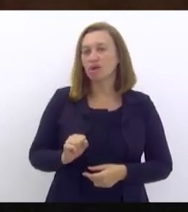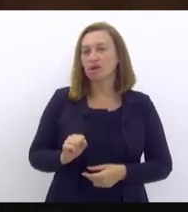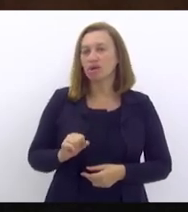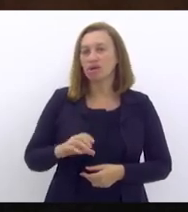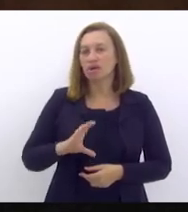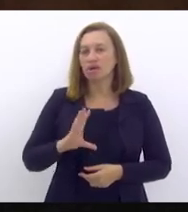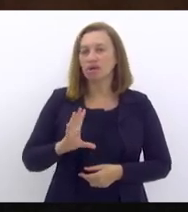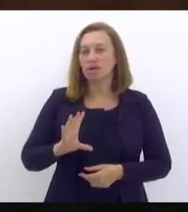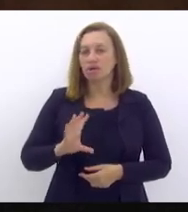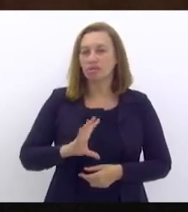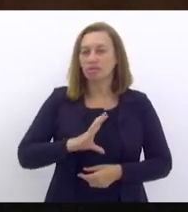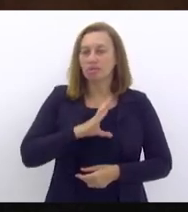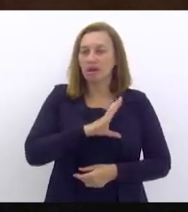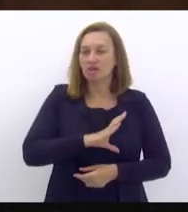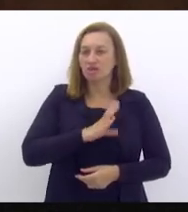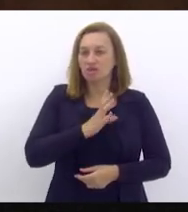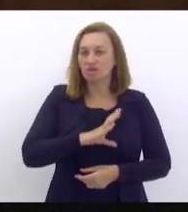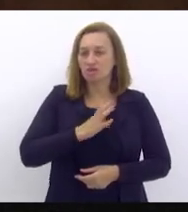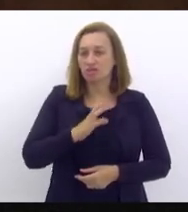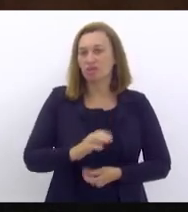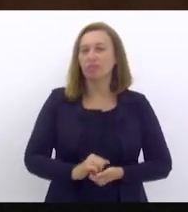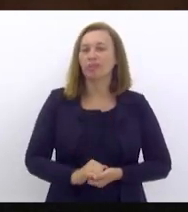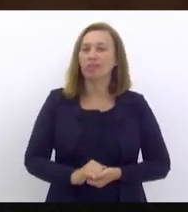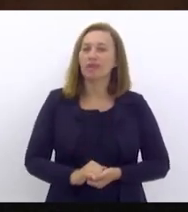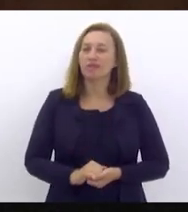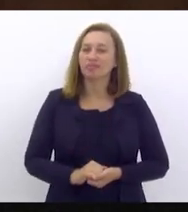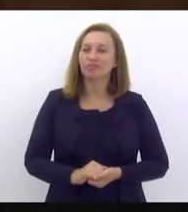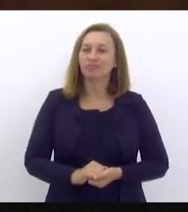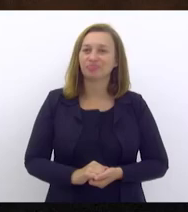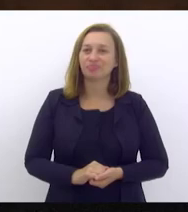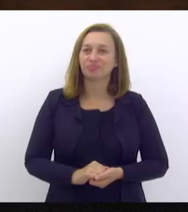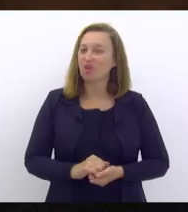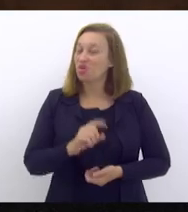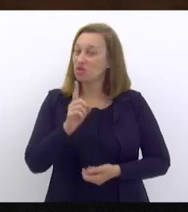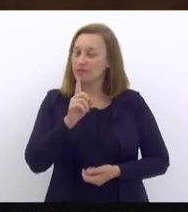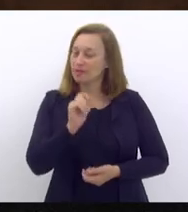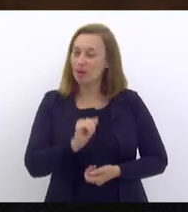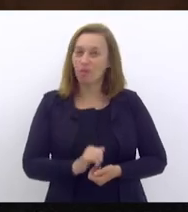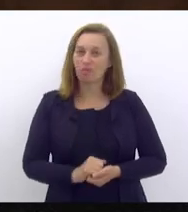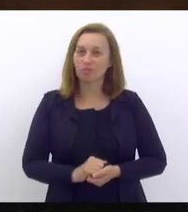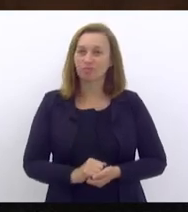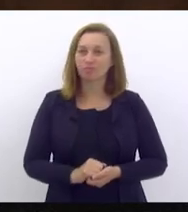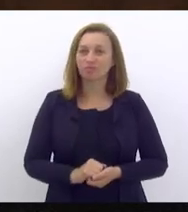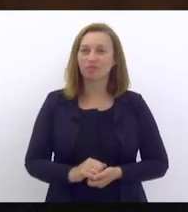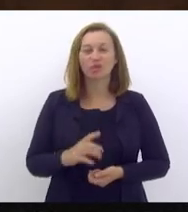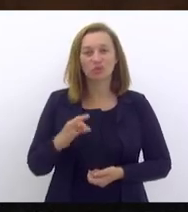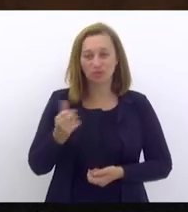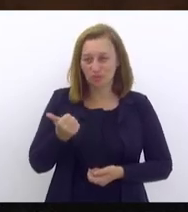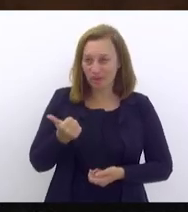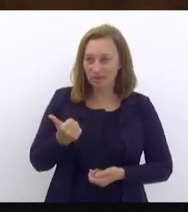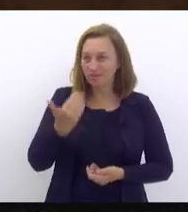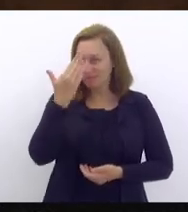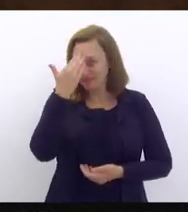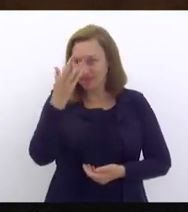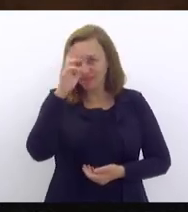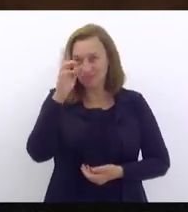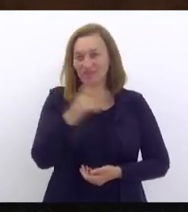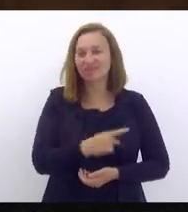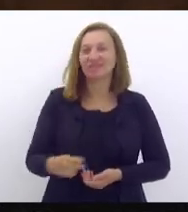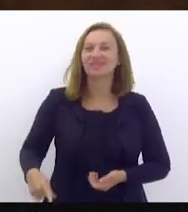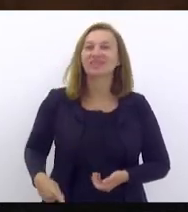que vai fazer? Não perece, não. Você não. Tudo bem. Obrigado,